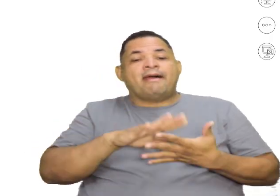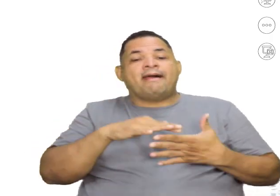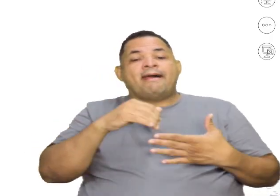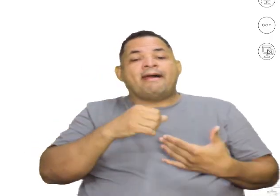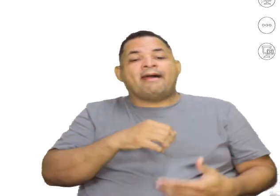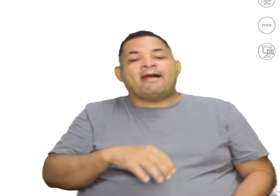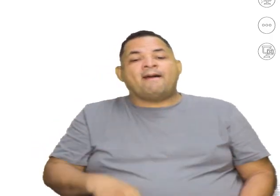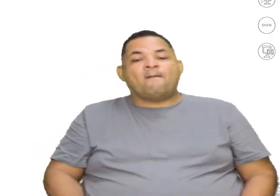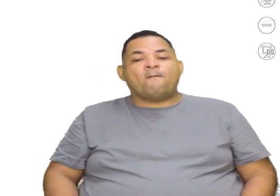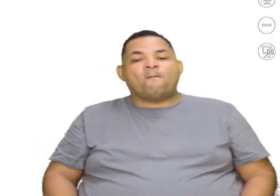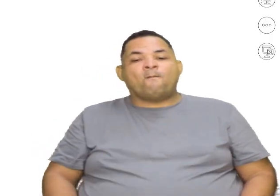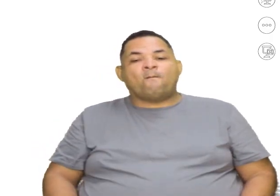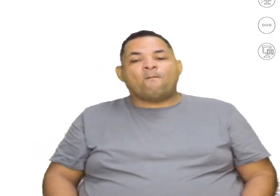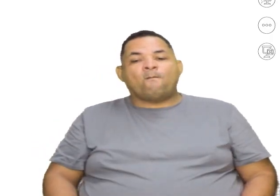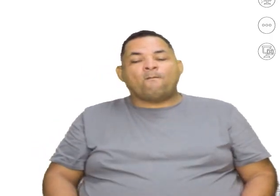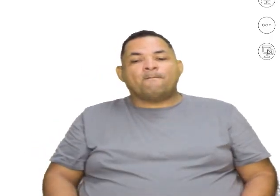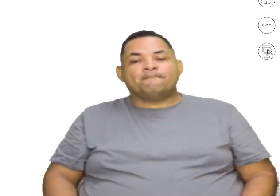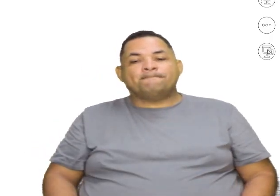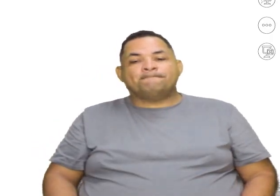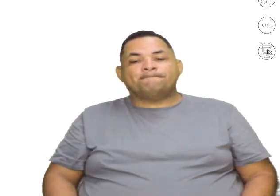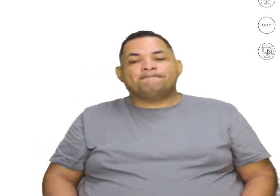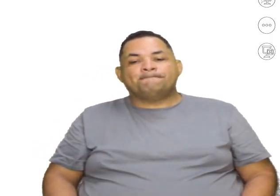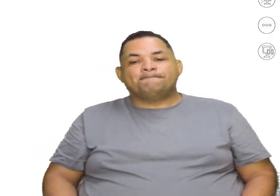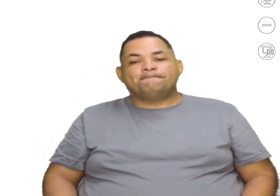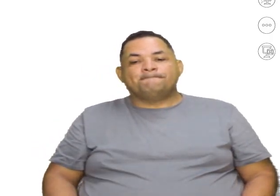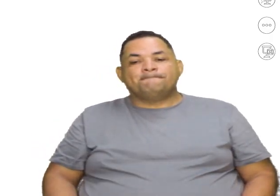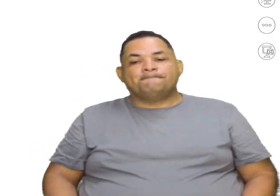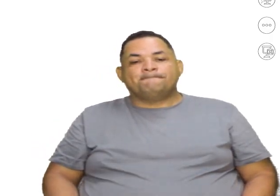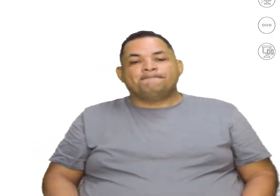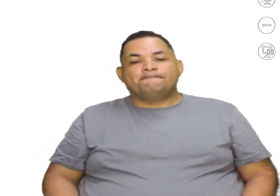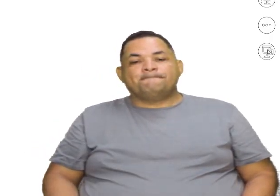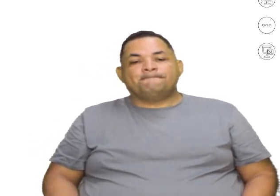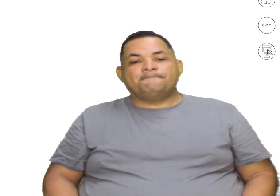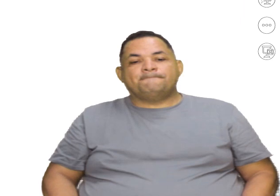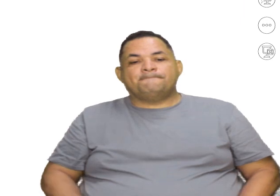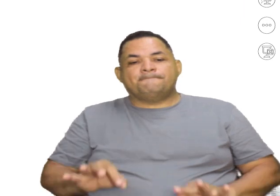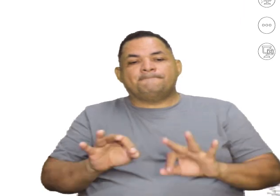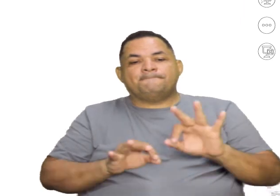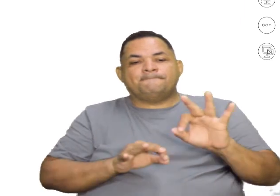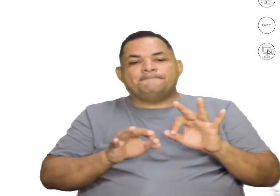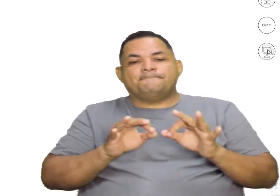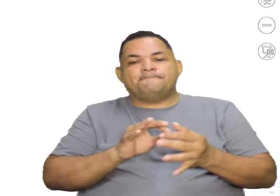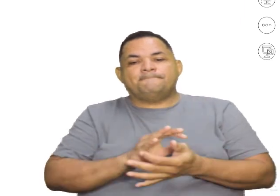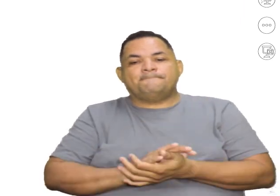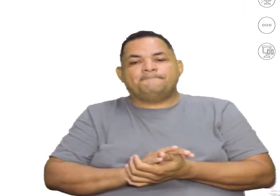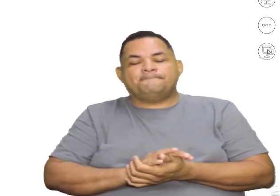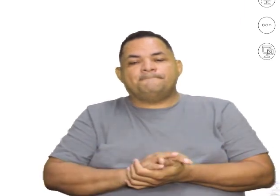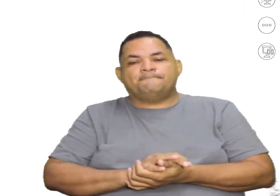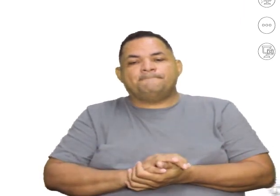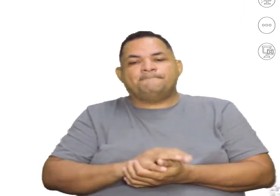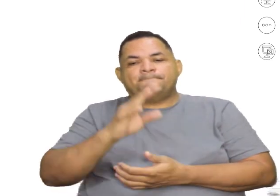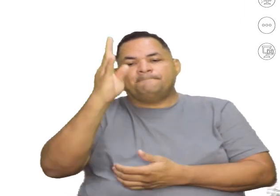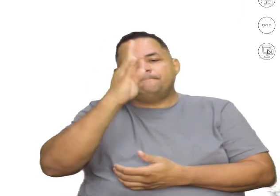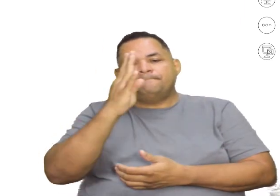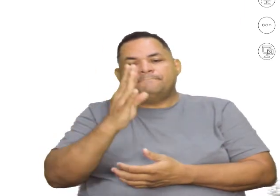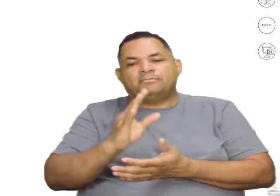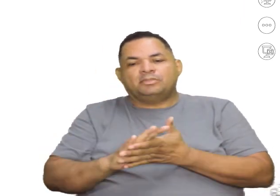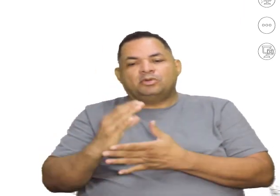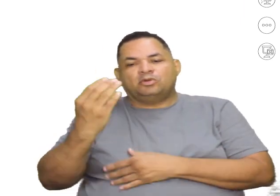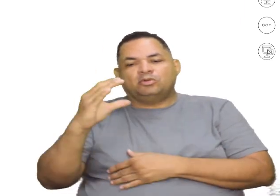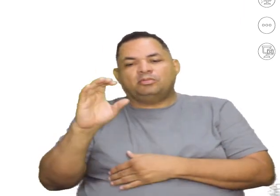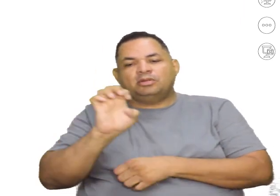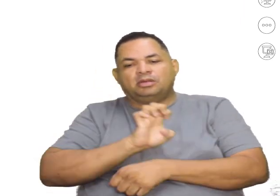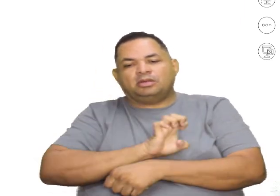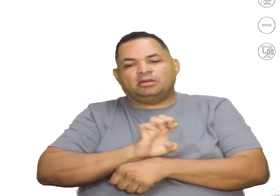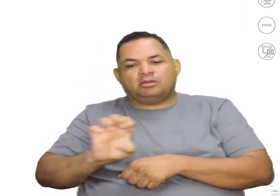né? Brasil, Colômbia, Equador, Bolívia, Peru,